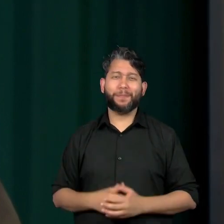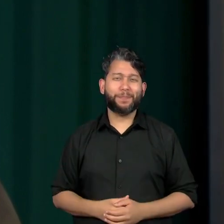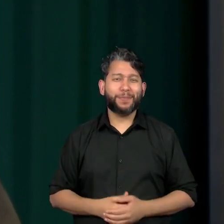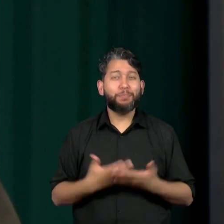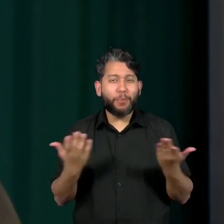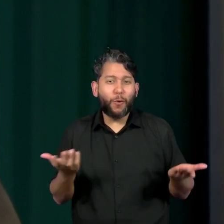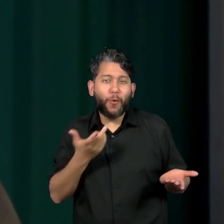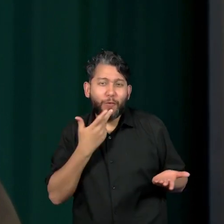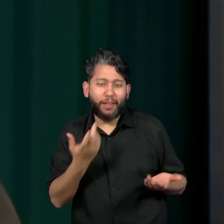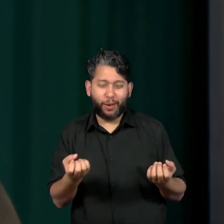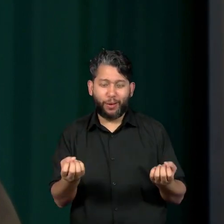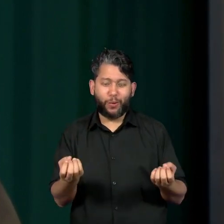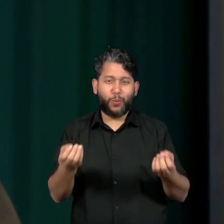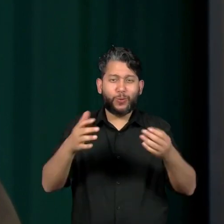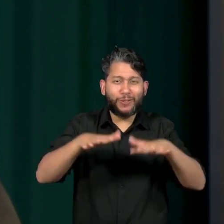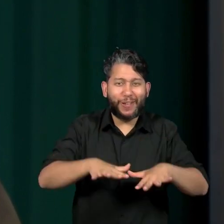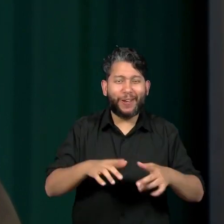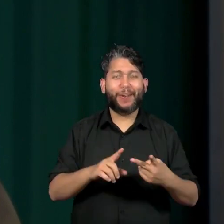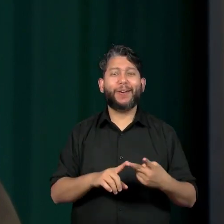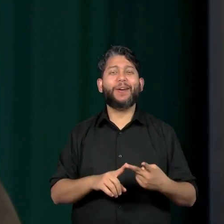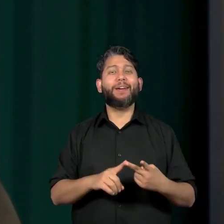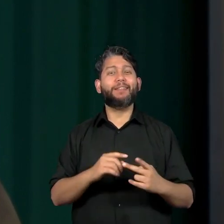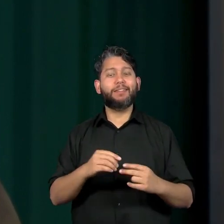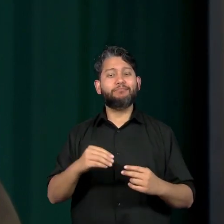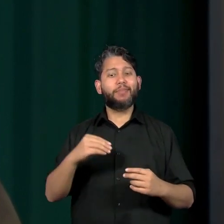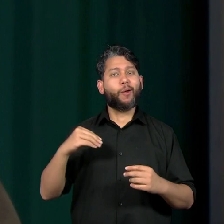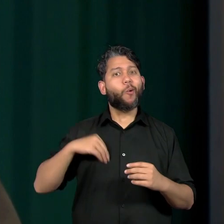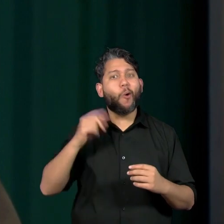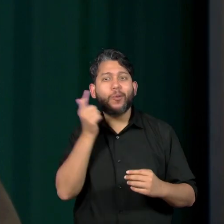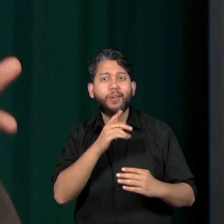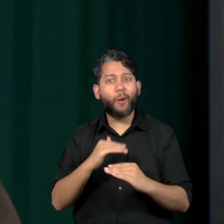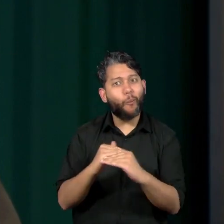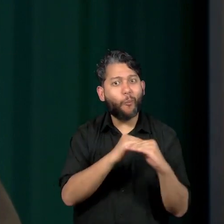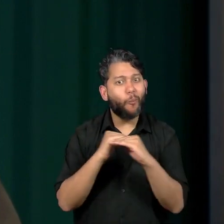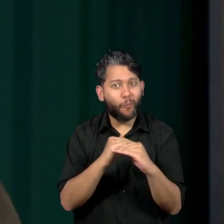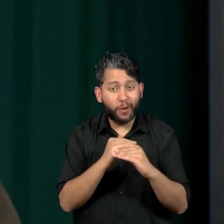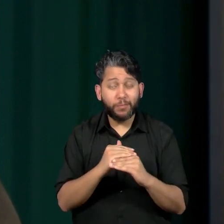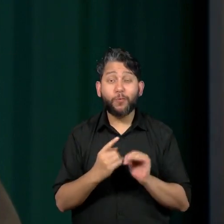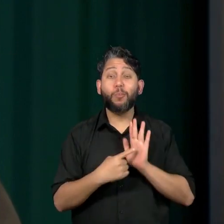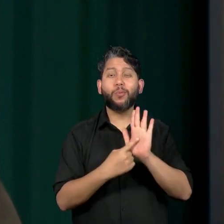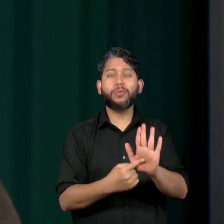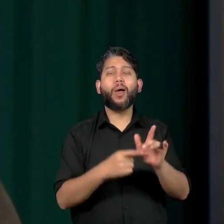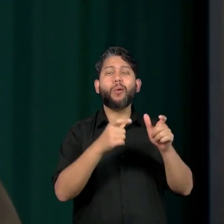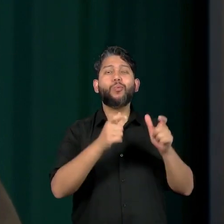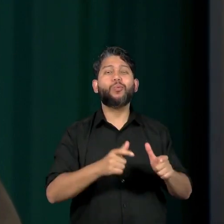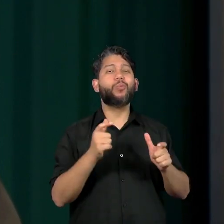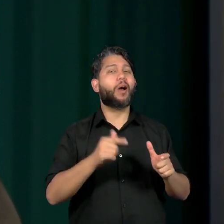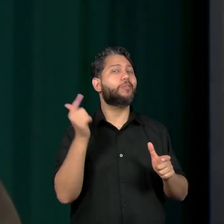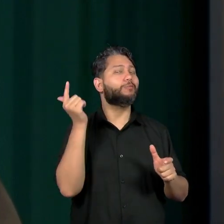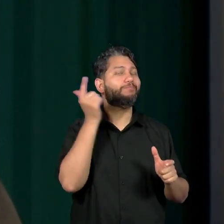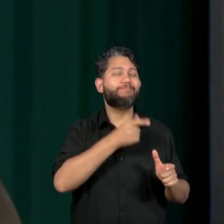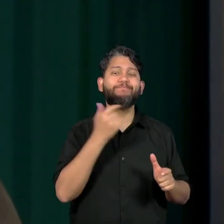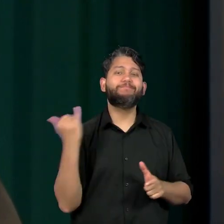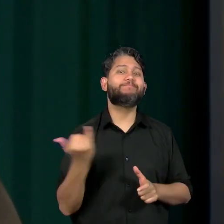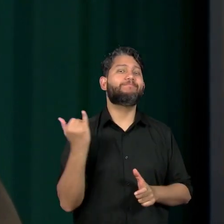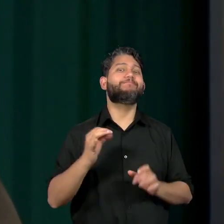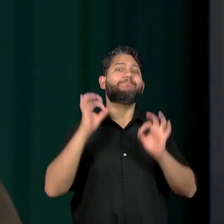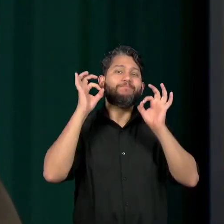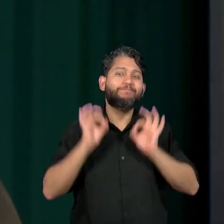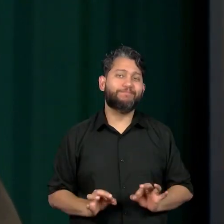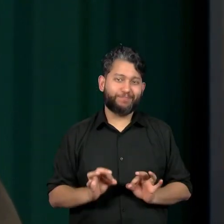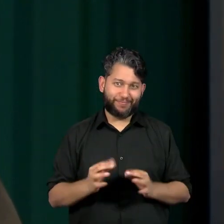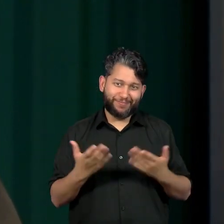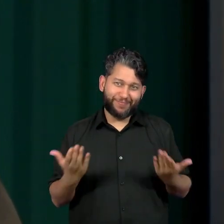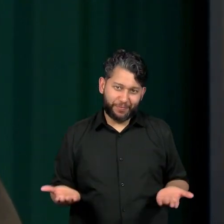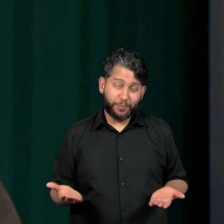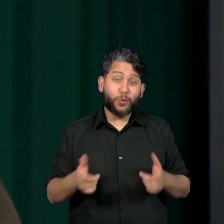não é? Eu vou trazer para você uma informação e um case importante, porque foi pensando justamente na maior